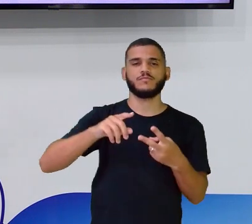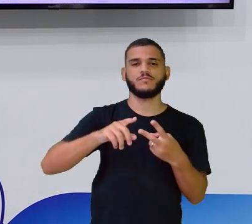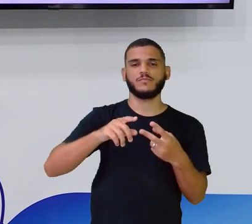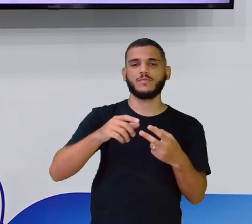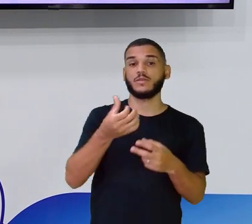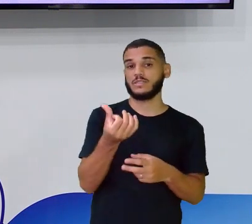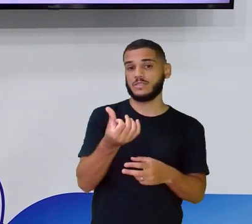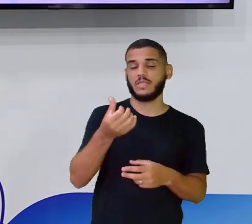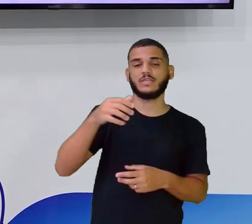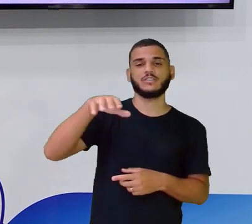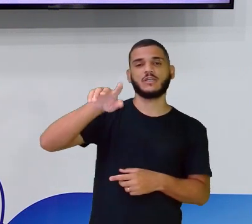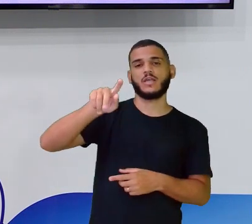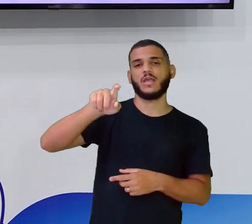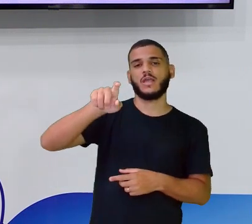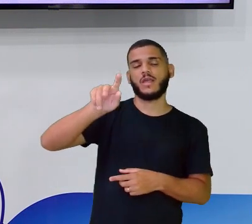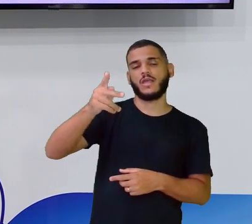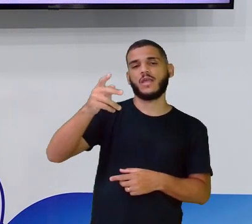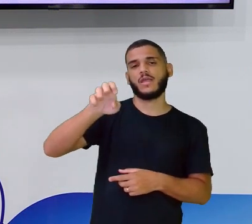beleza?